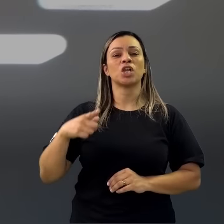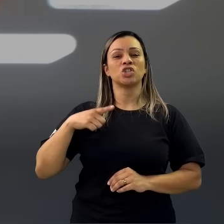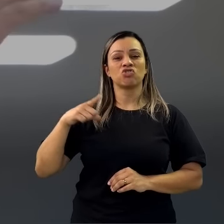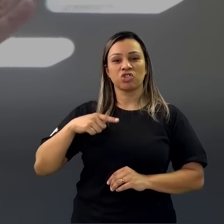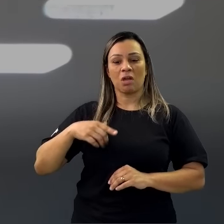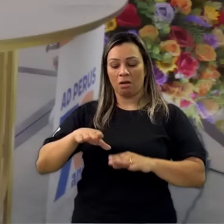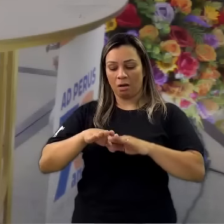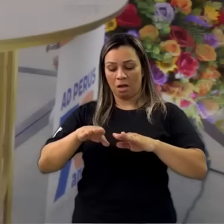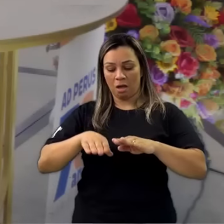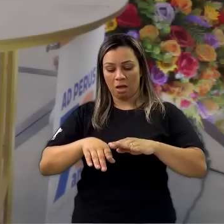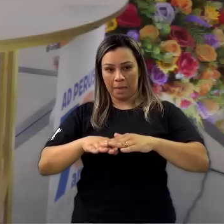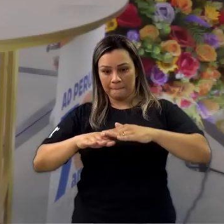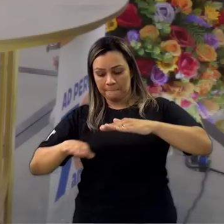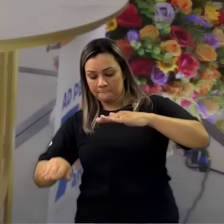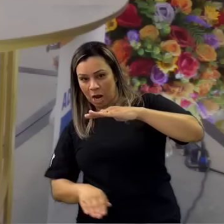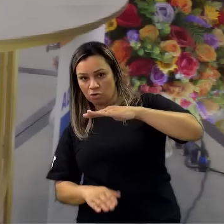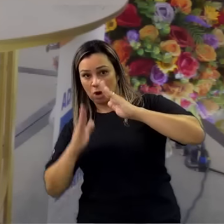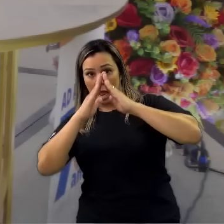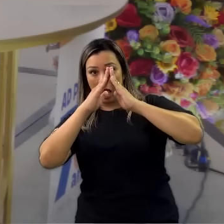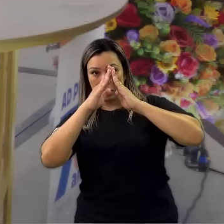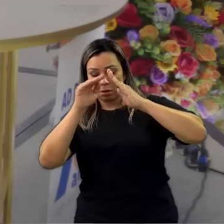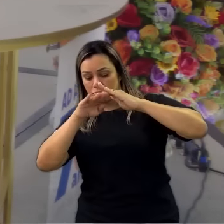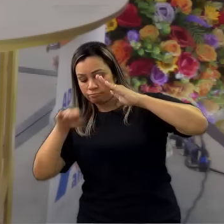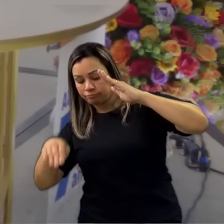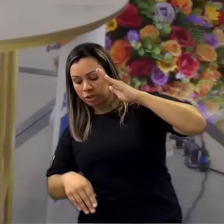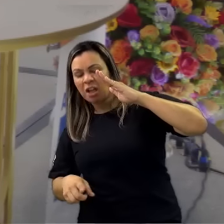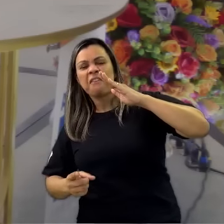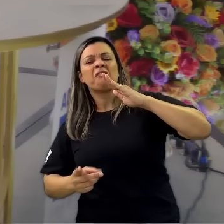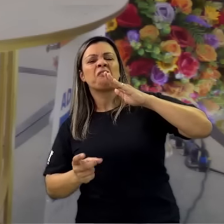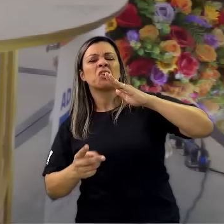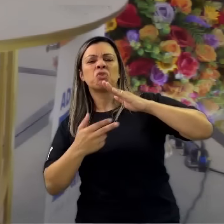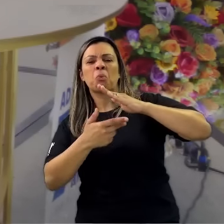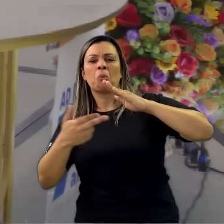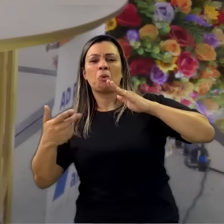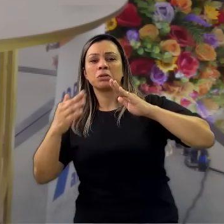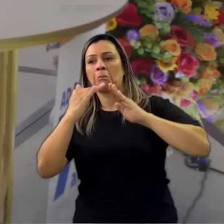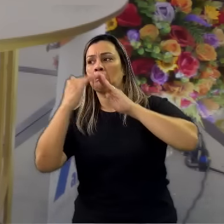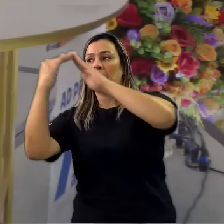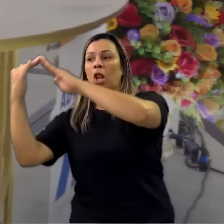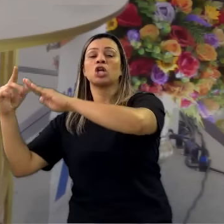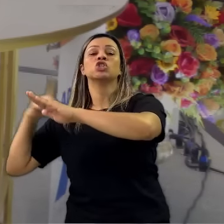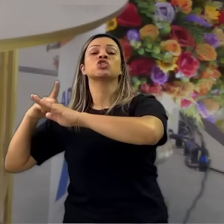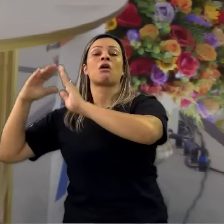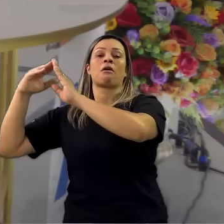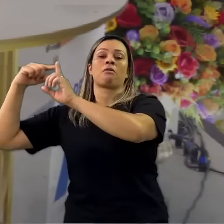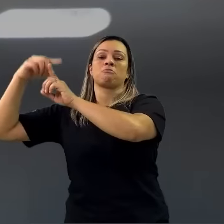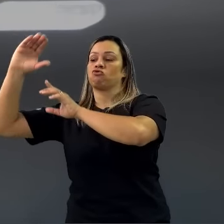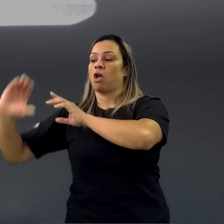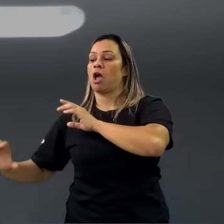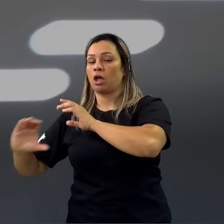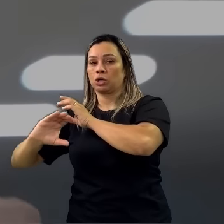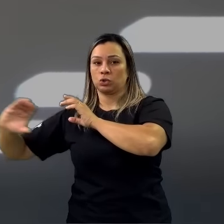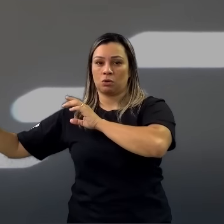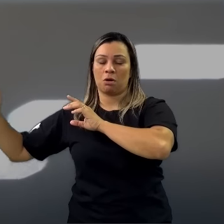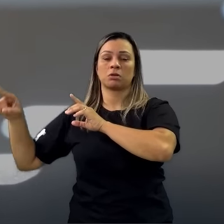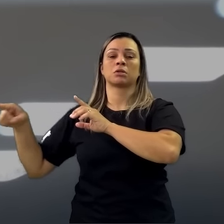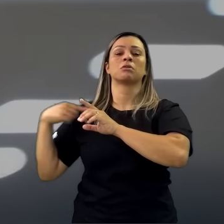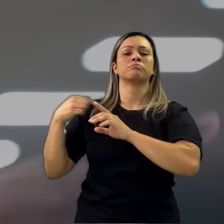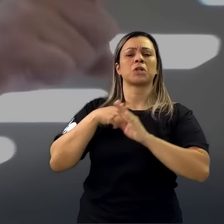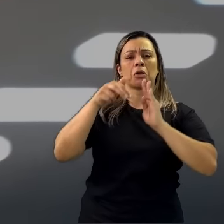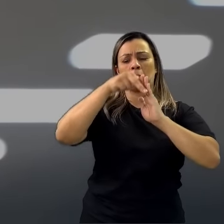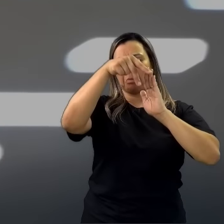casa alugada de frente com a casa da minha tia uma igreja católica descemos as escadarias Para Nos despedir dos irmãos quando eu chego na porta um dos